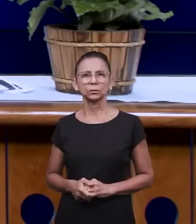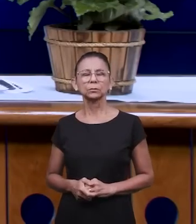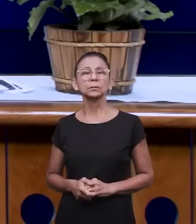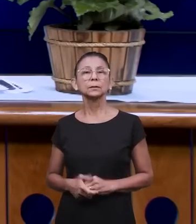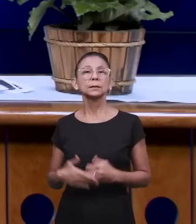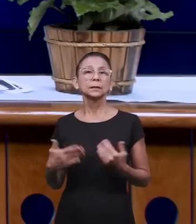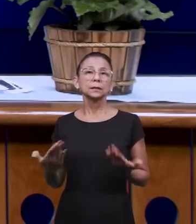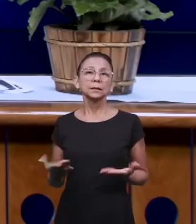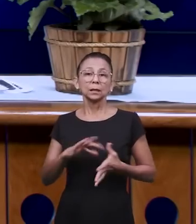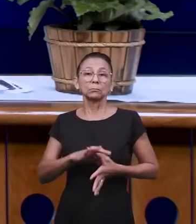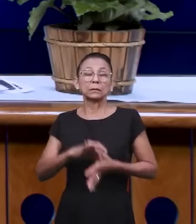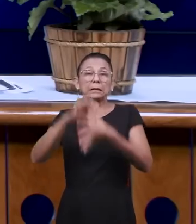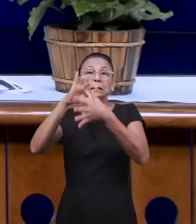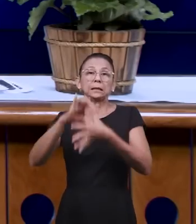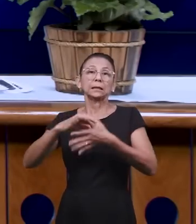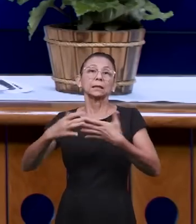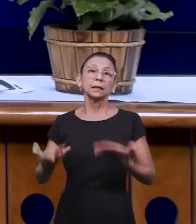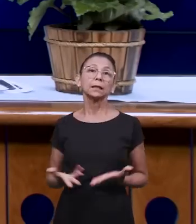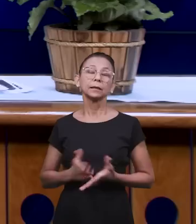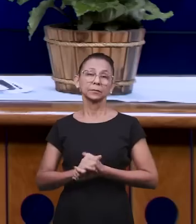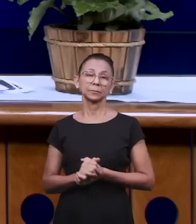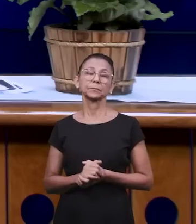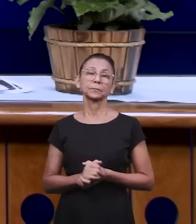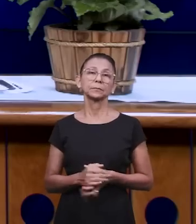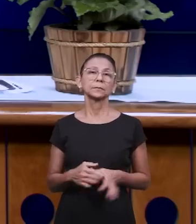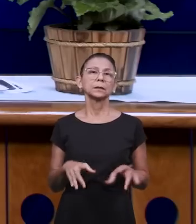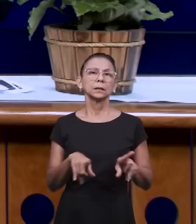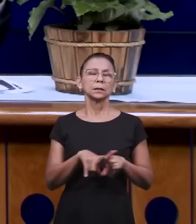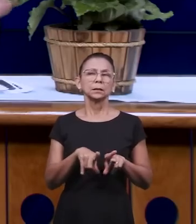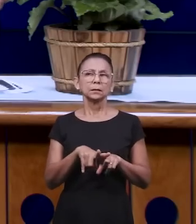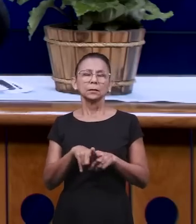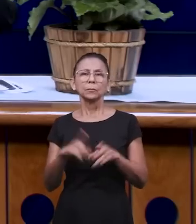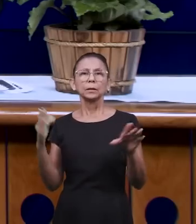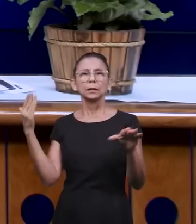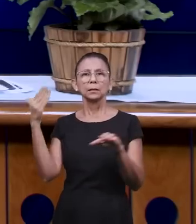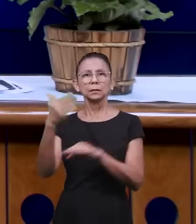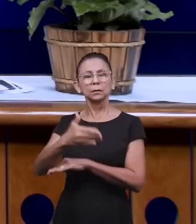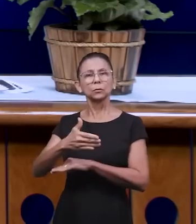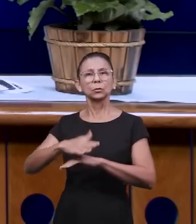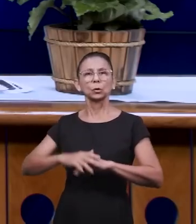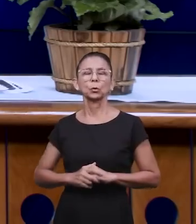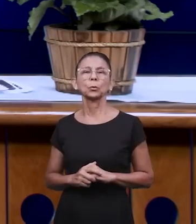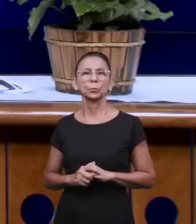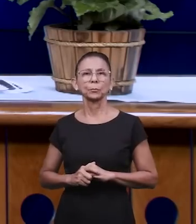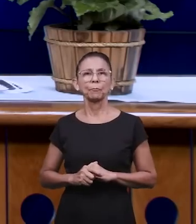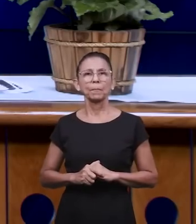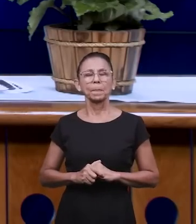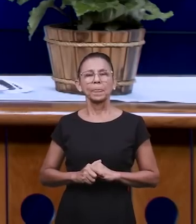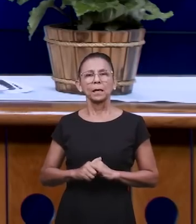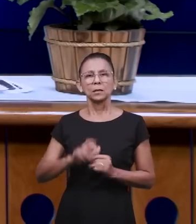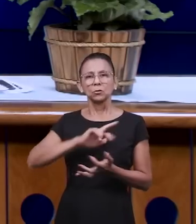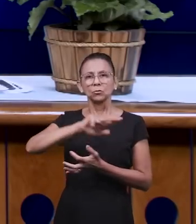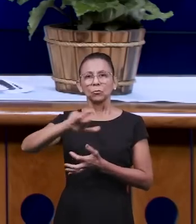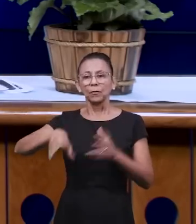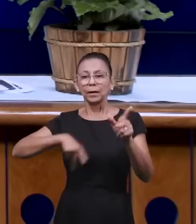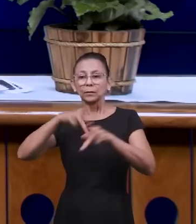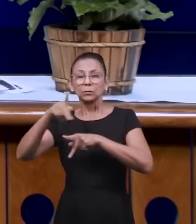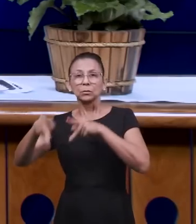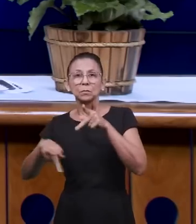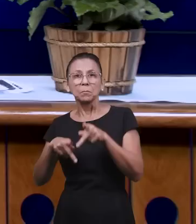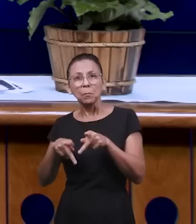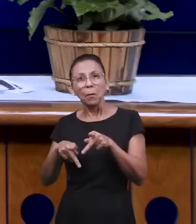Israel conhecia toda a geografia, toda a localização, conhecia o mapa de Israel.